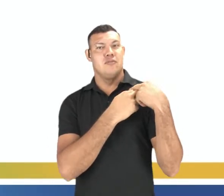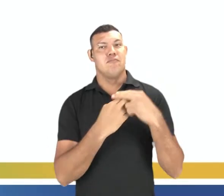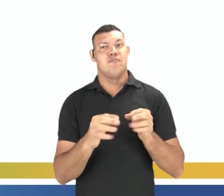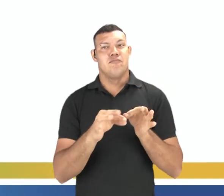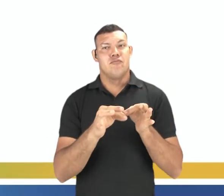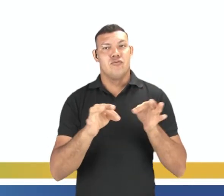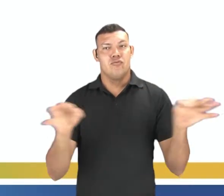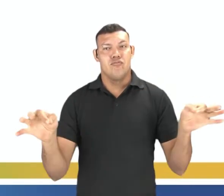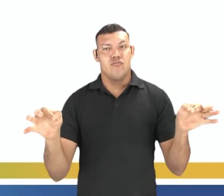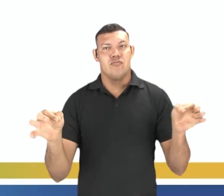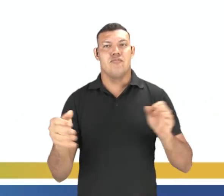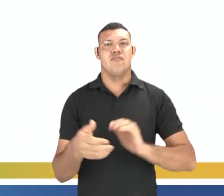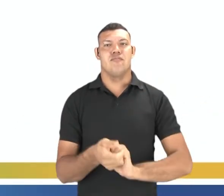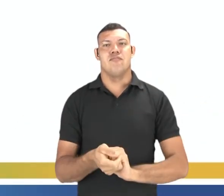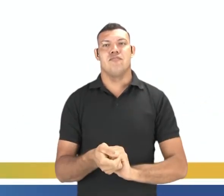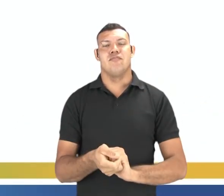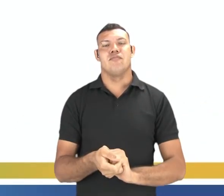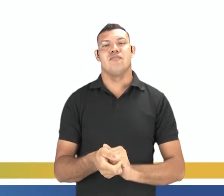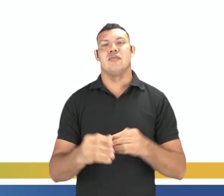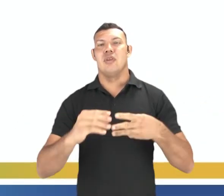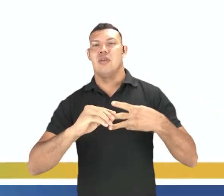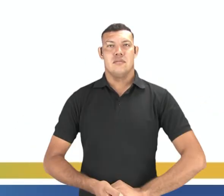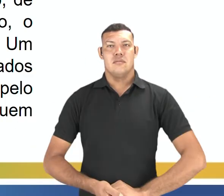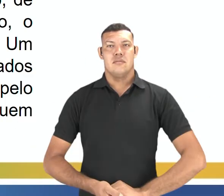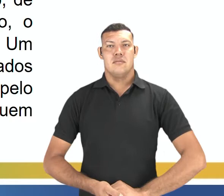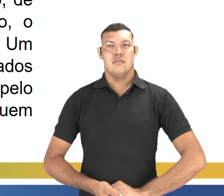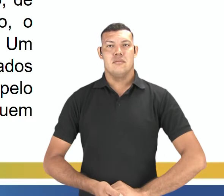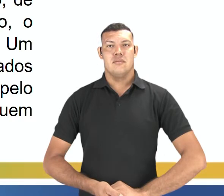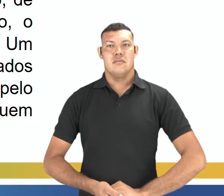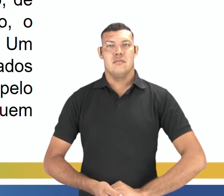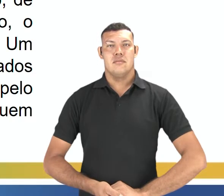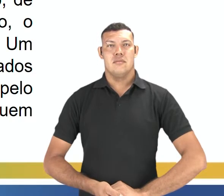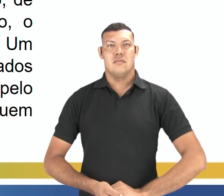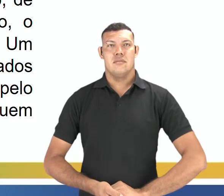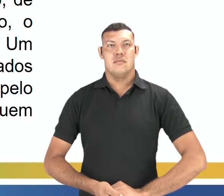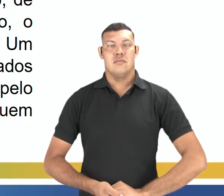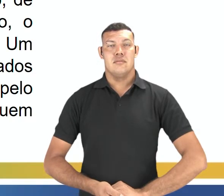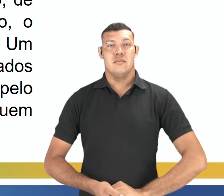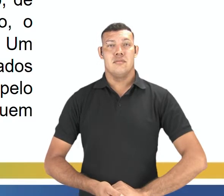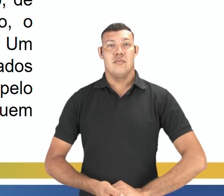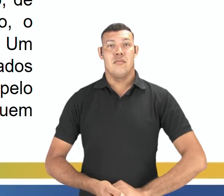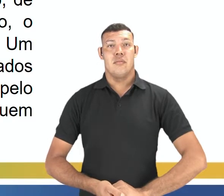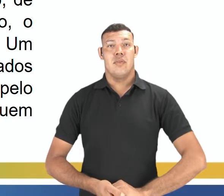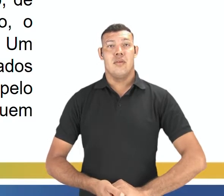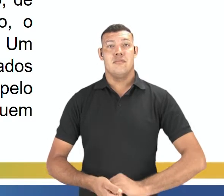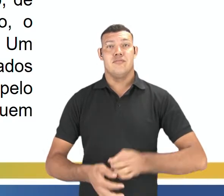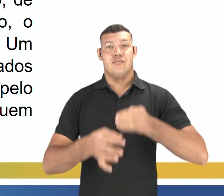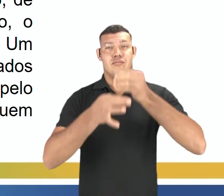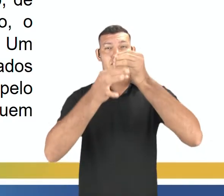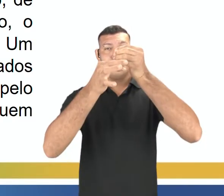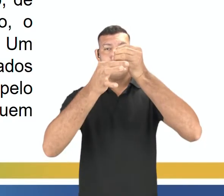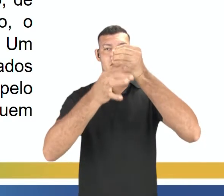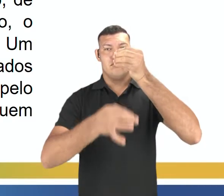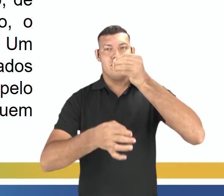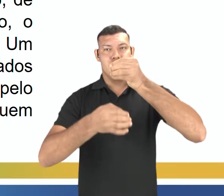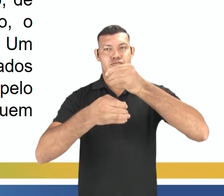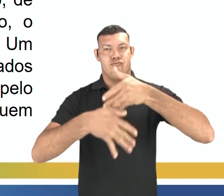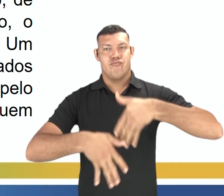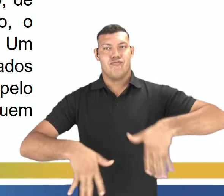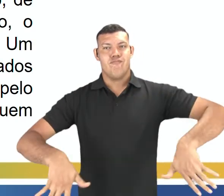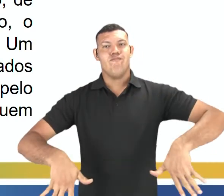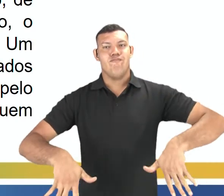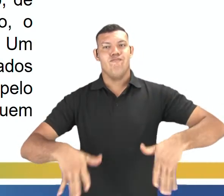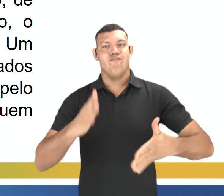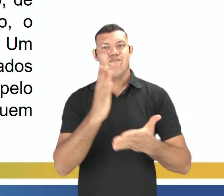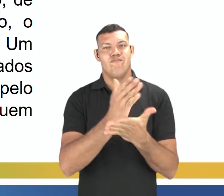estão localizados os corpos celulares. O sistema nervoso periférico, ele pode ser